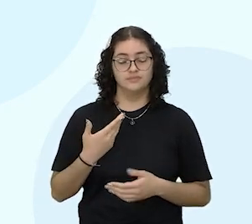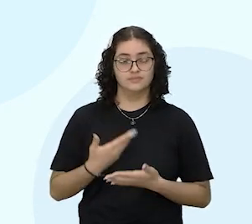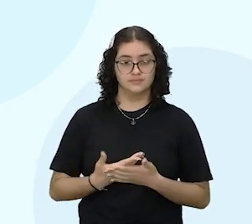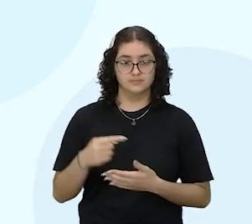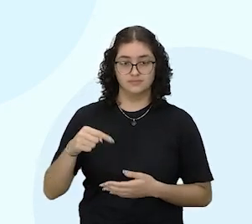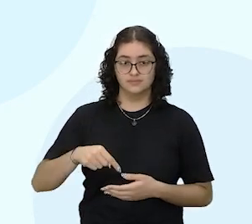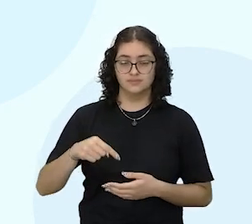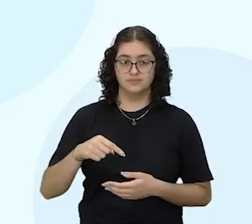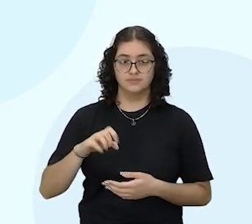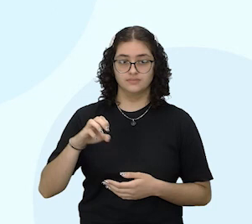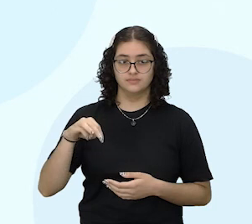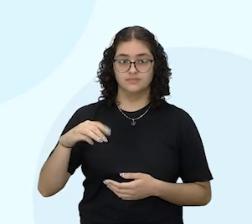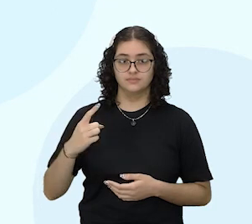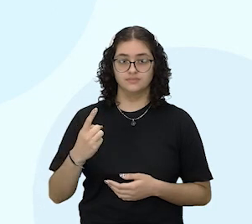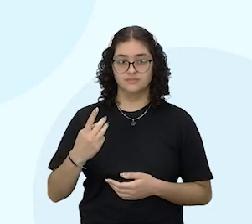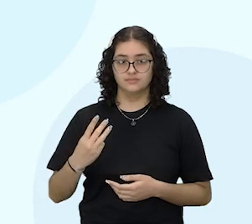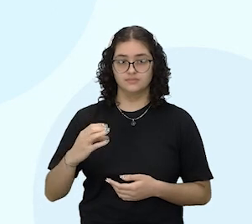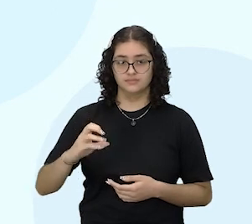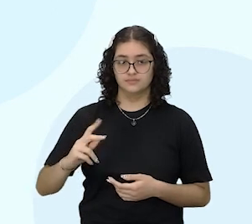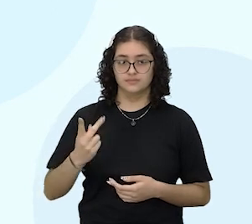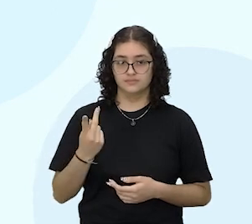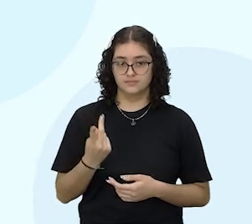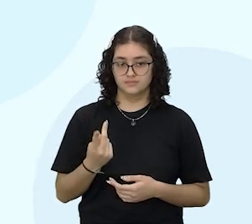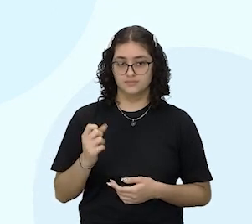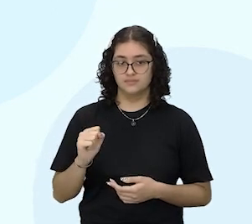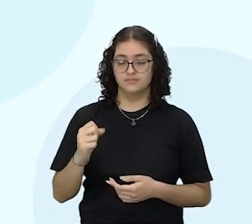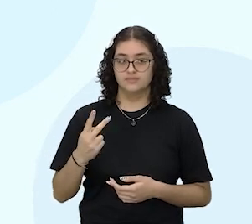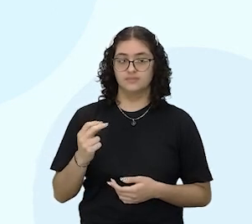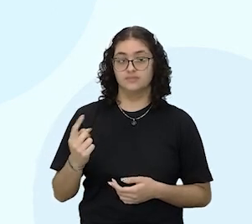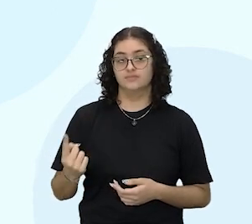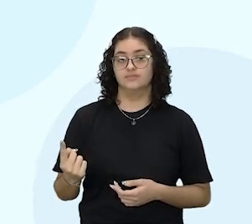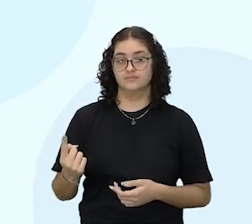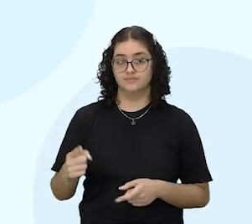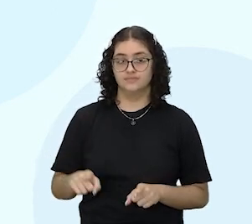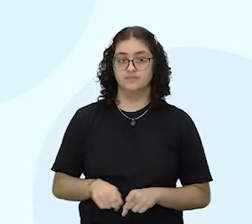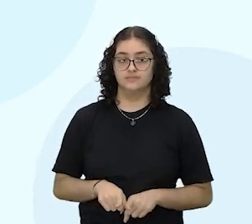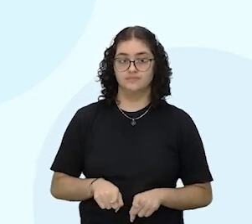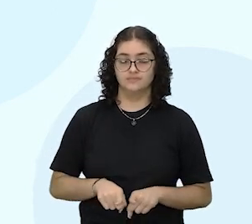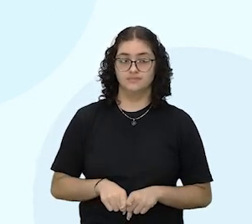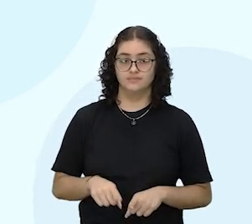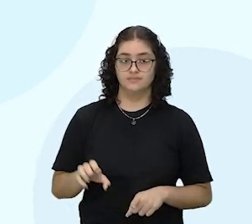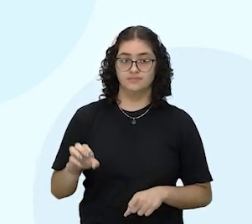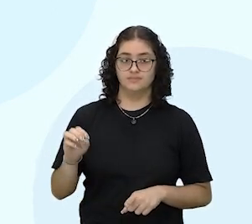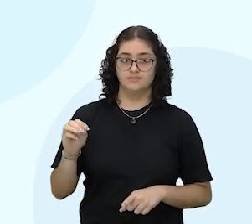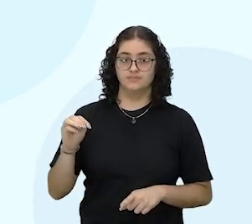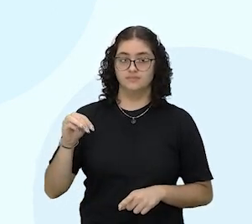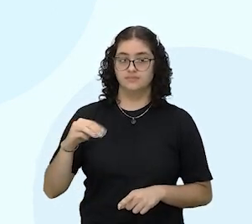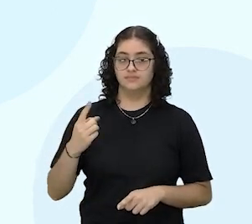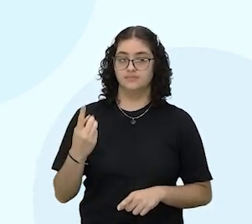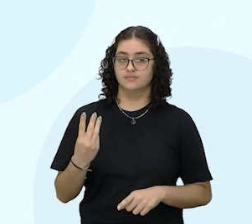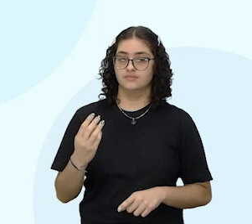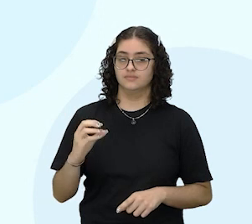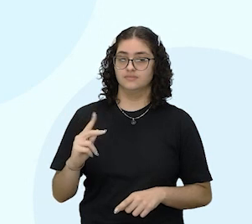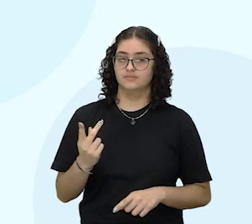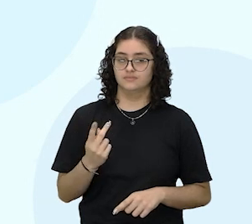a EM13 CHS 201 e também a EM13